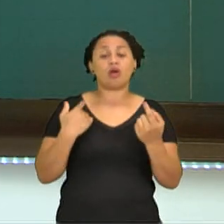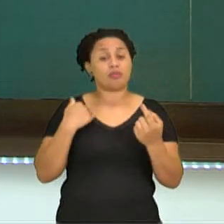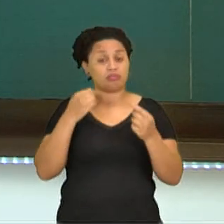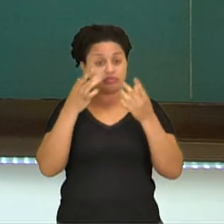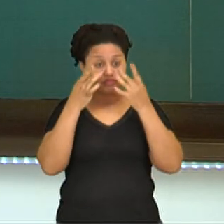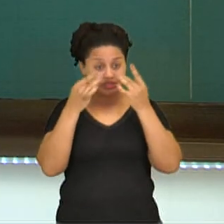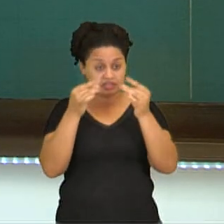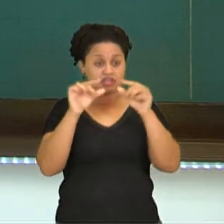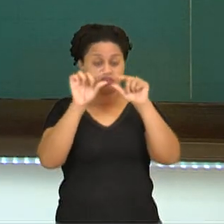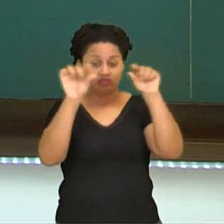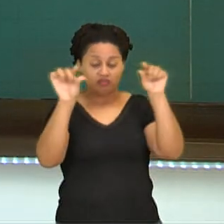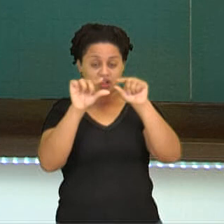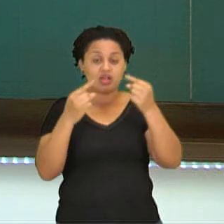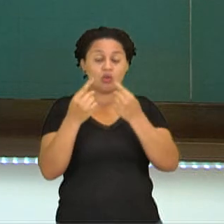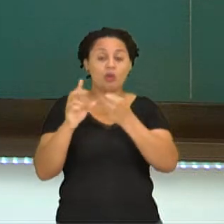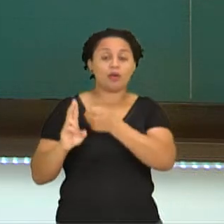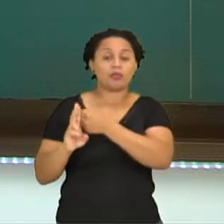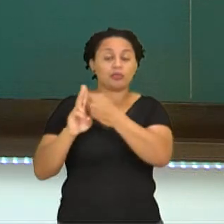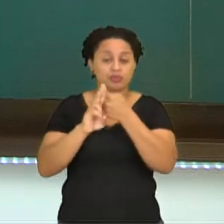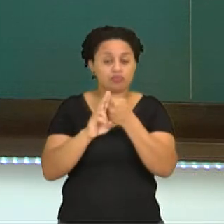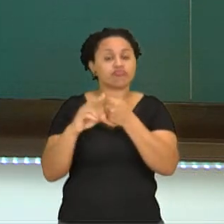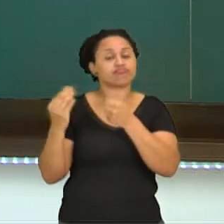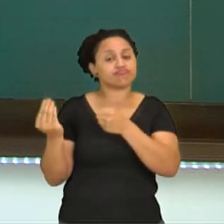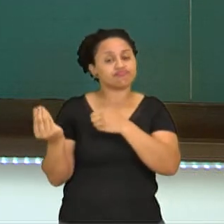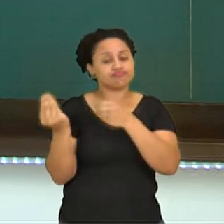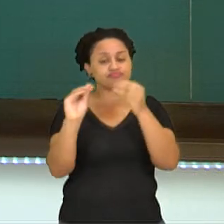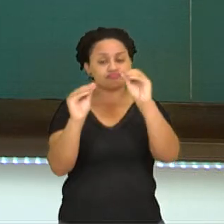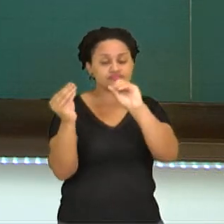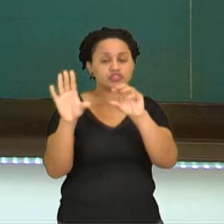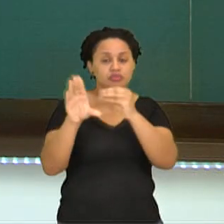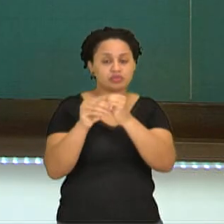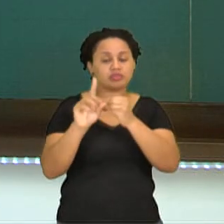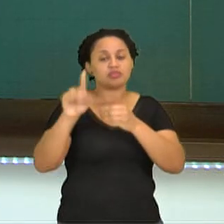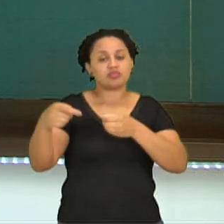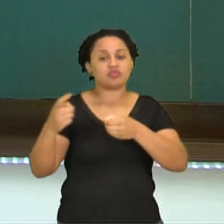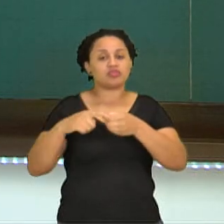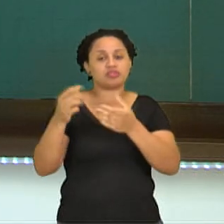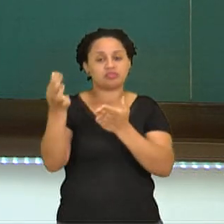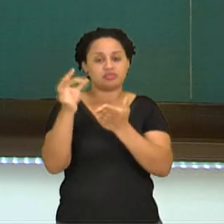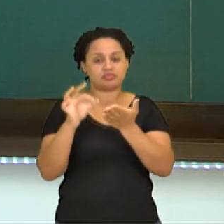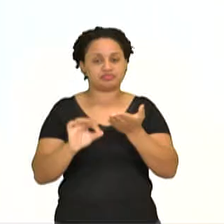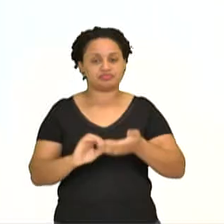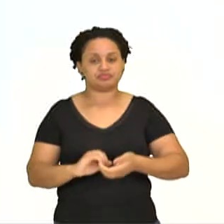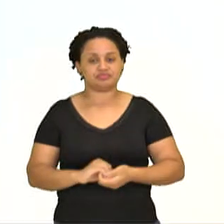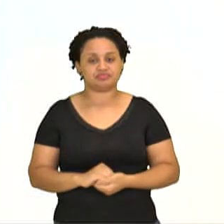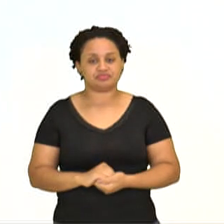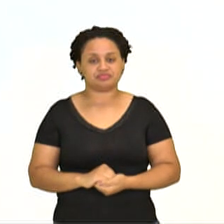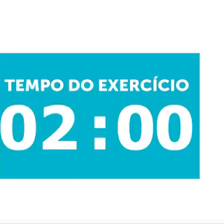presta atenção qual vai ser os pronomes que você vai colocar ali e já já voltamos para conferir.